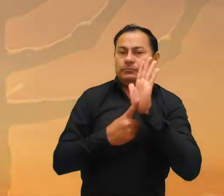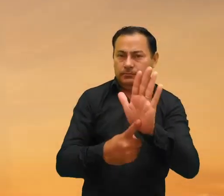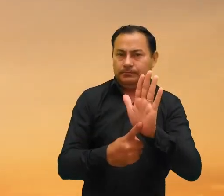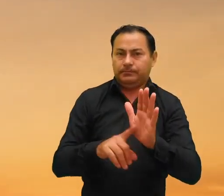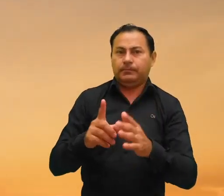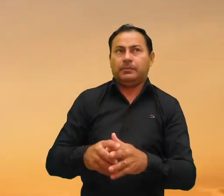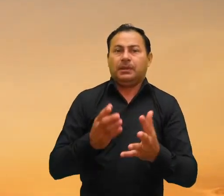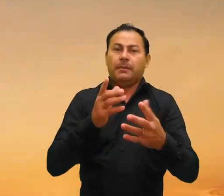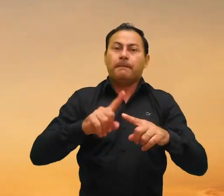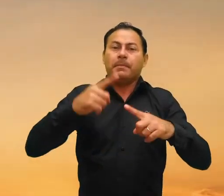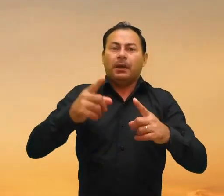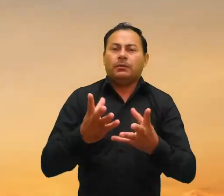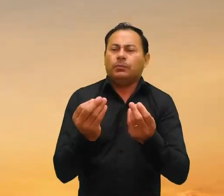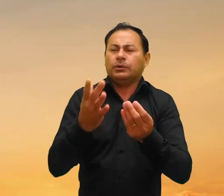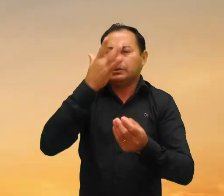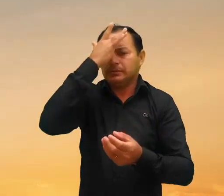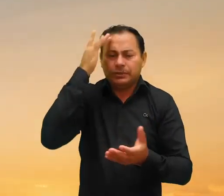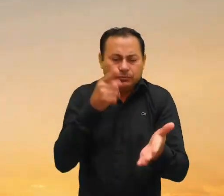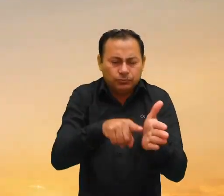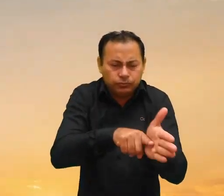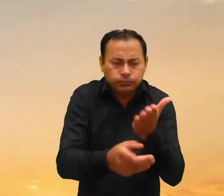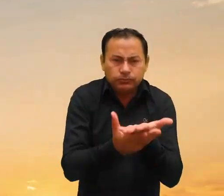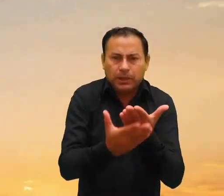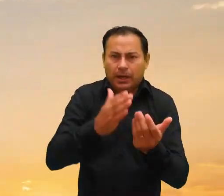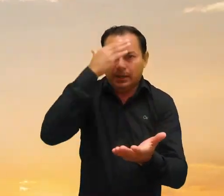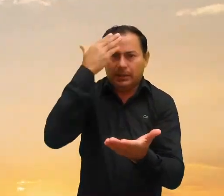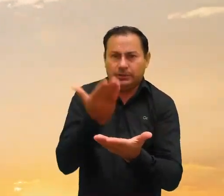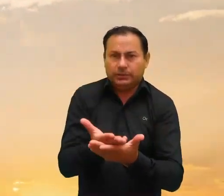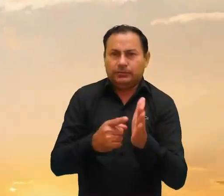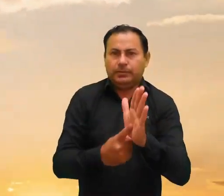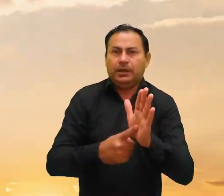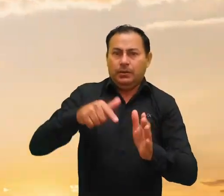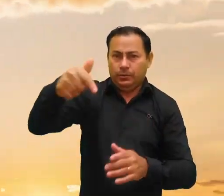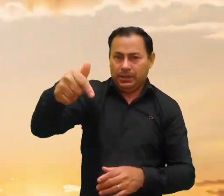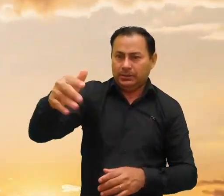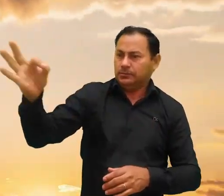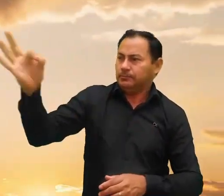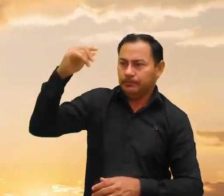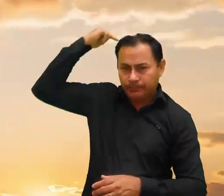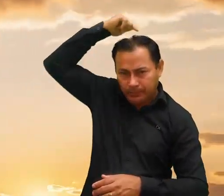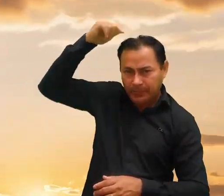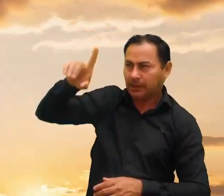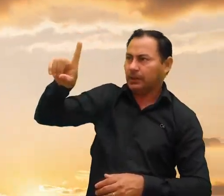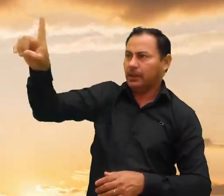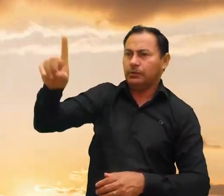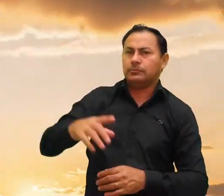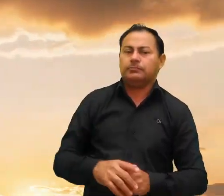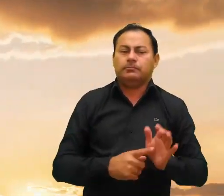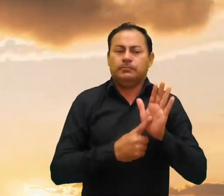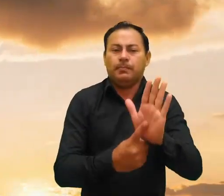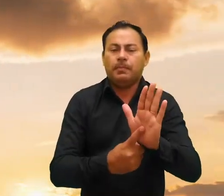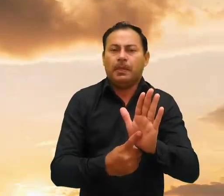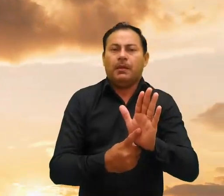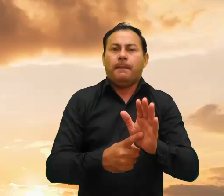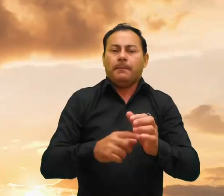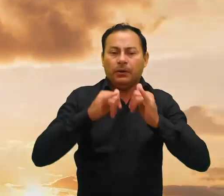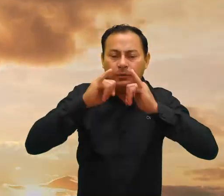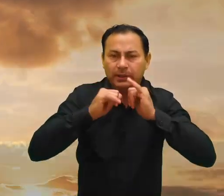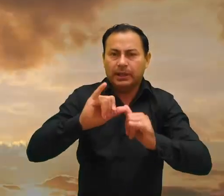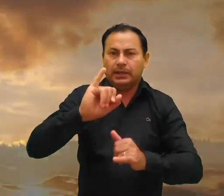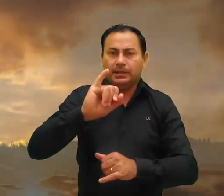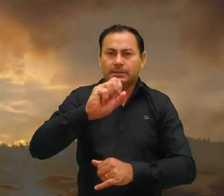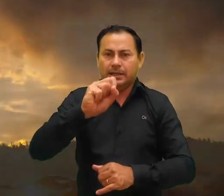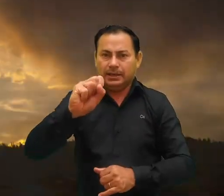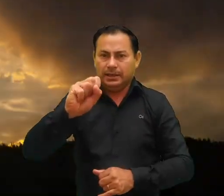Deus. Entretanto, muitos estudiosos acreditam que a expressão os 7 Espíritos de Deus nos remete às profecias